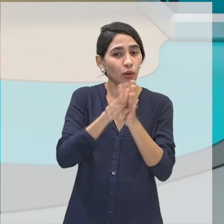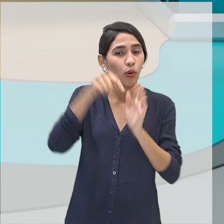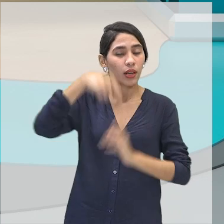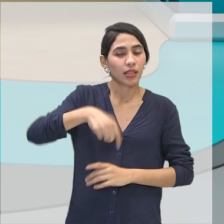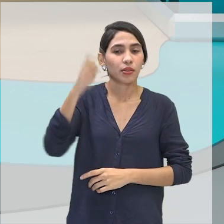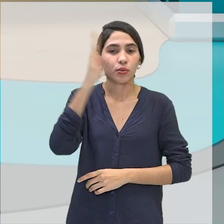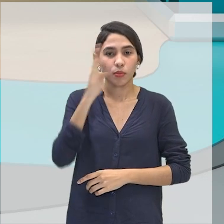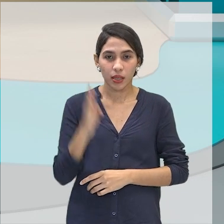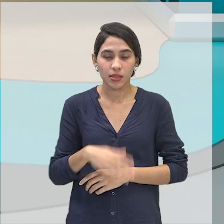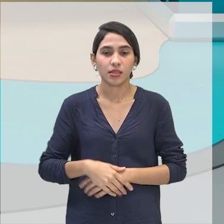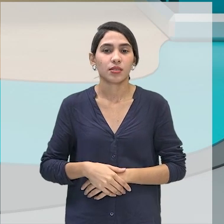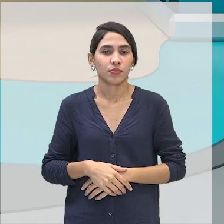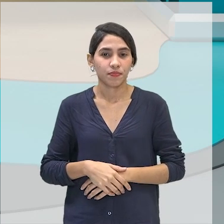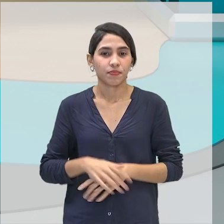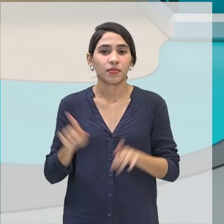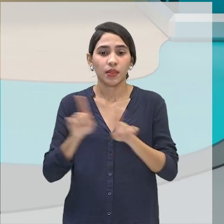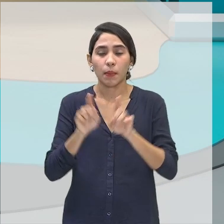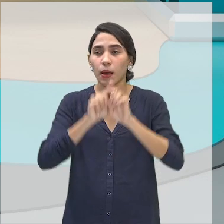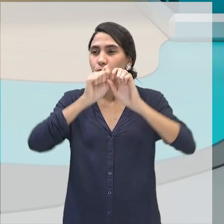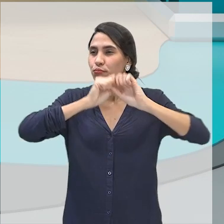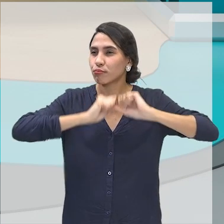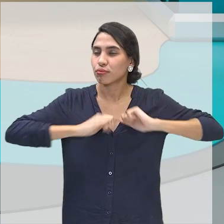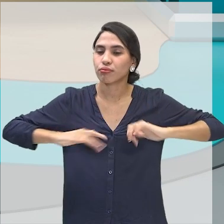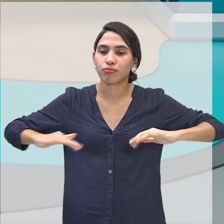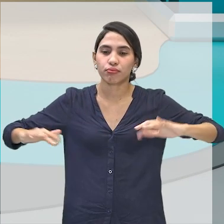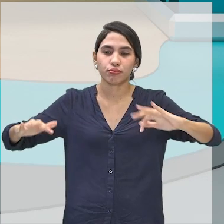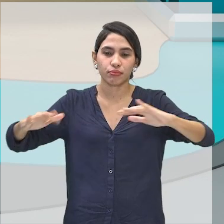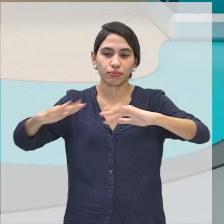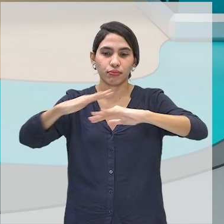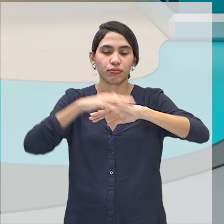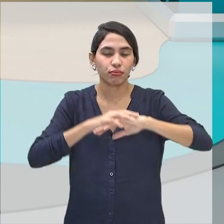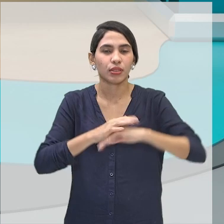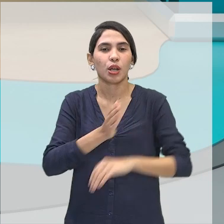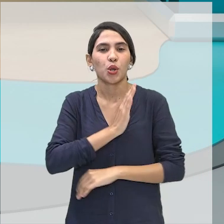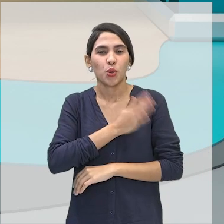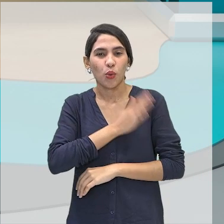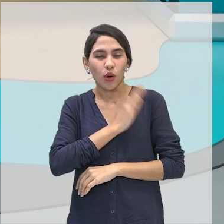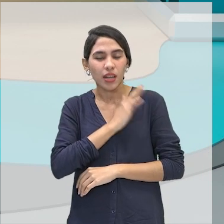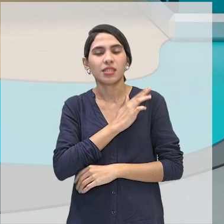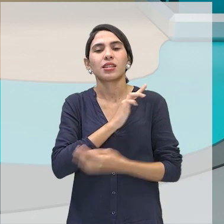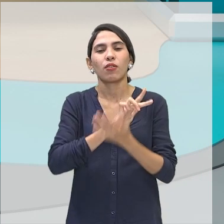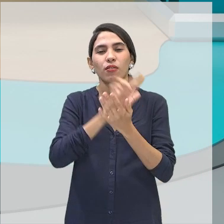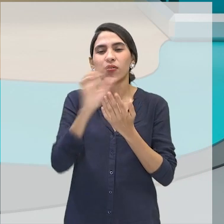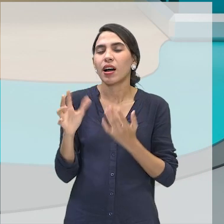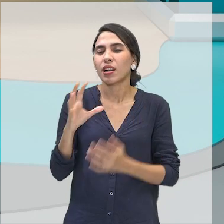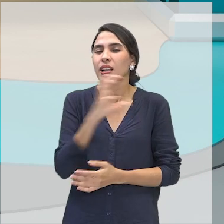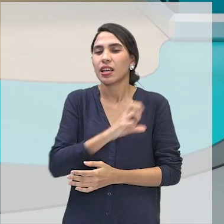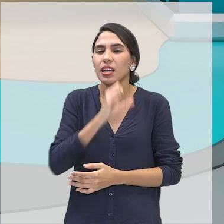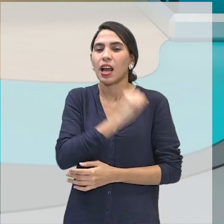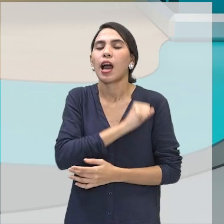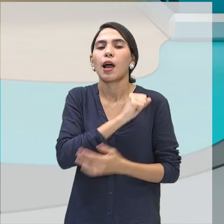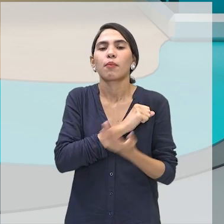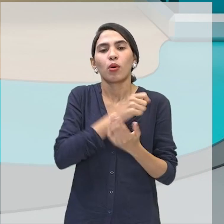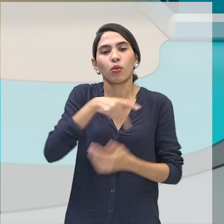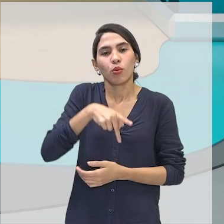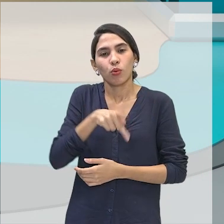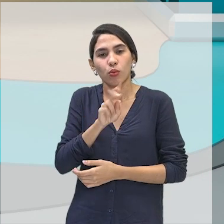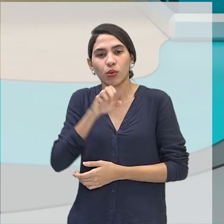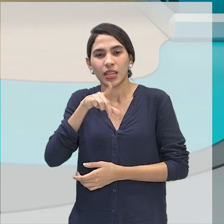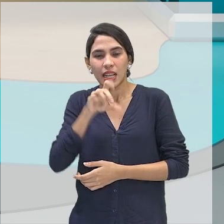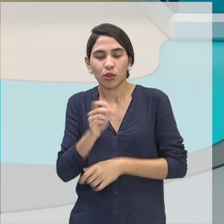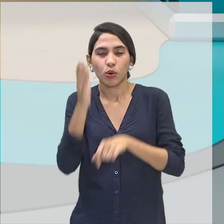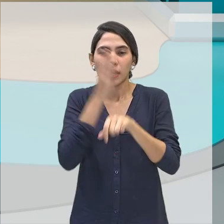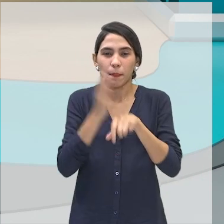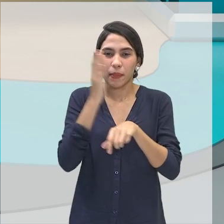Brasil e foi tomando aí espaço, né, e o corações de muitas pessoas que iniciaram aí a